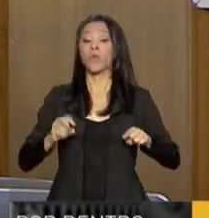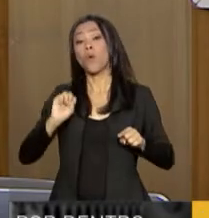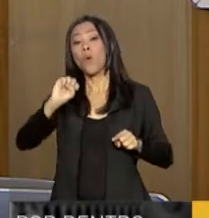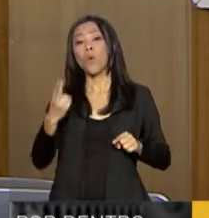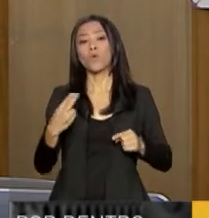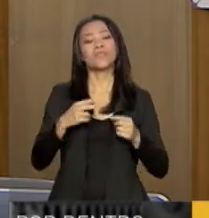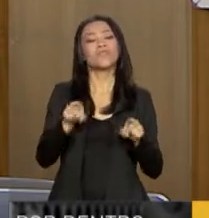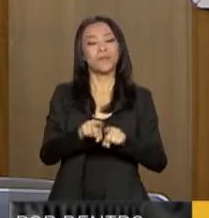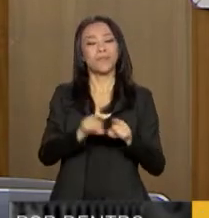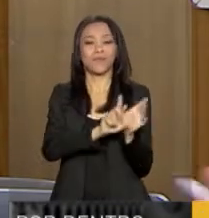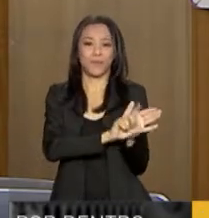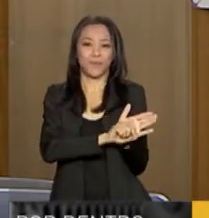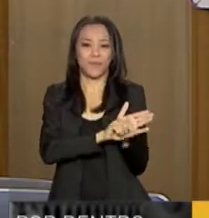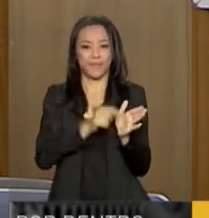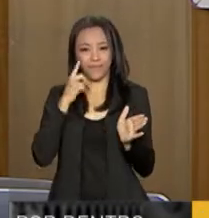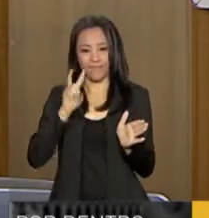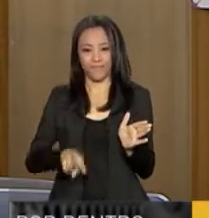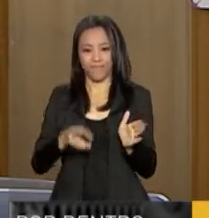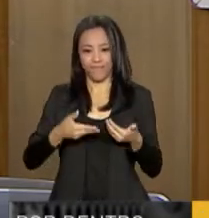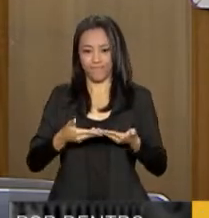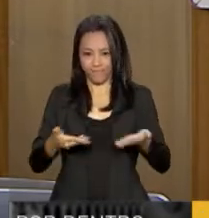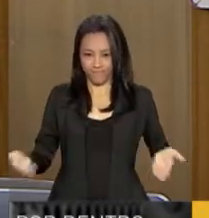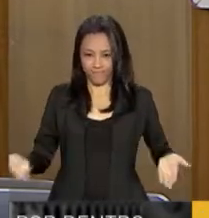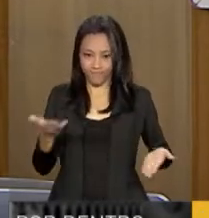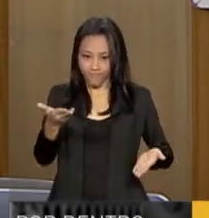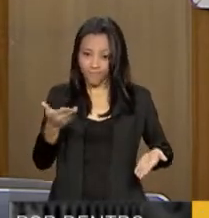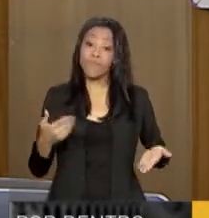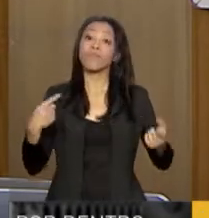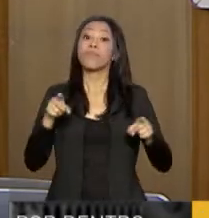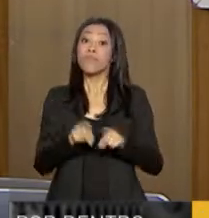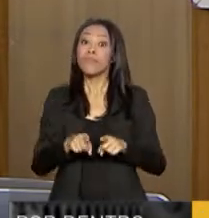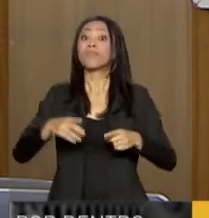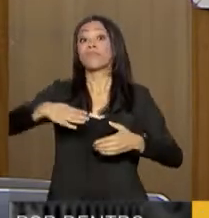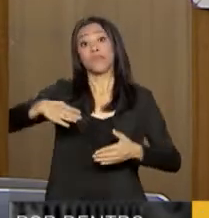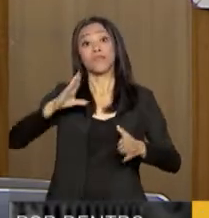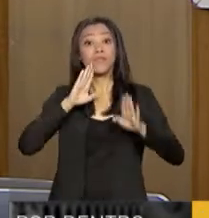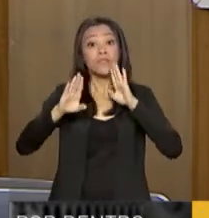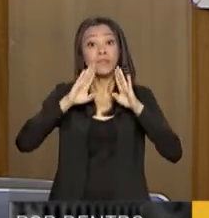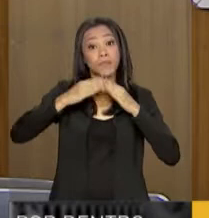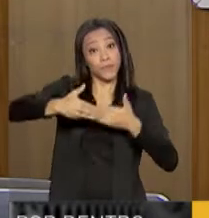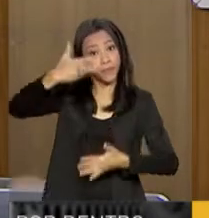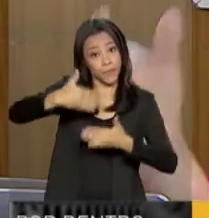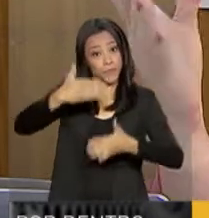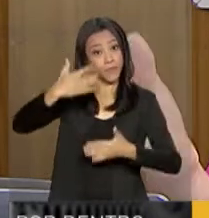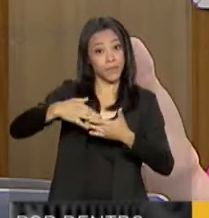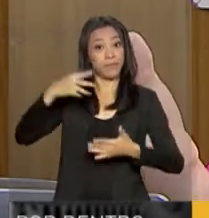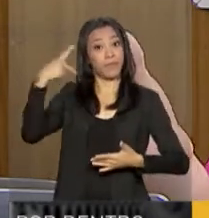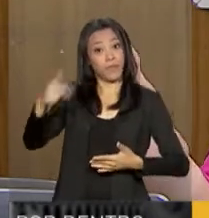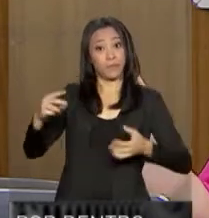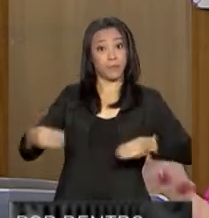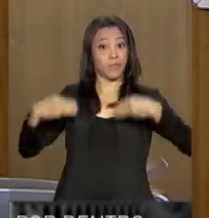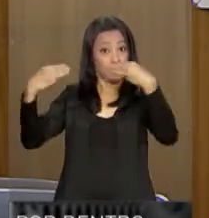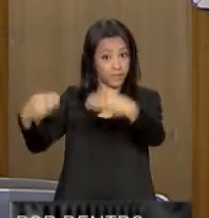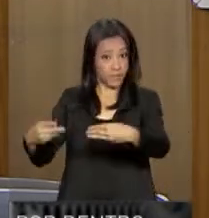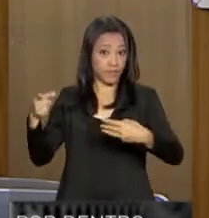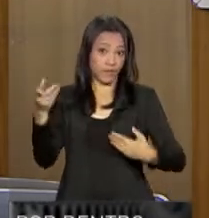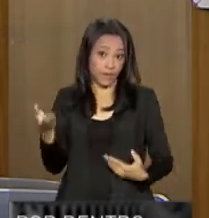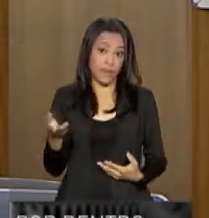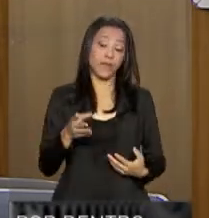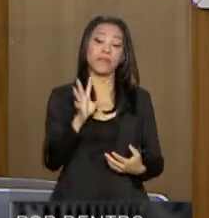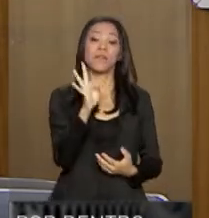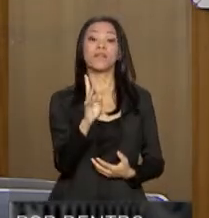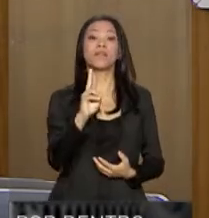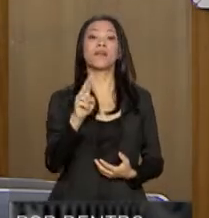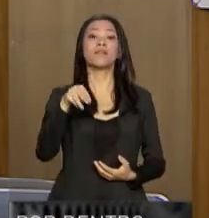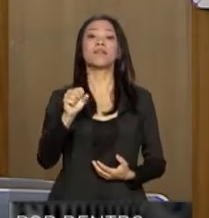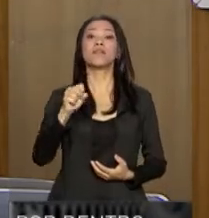twitter no arroba planalto a gente também está ao vivo pelo facebook do ministério da transparência e ministro vamos então iniciar nosso